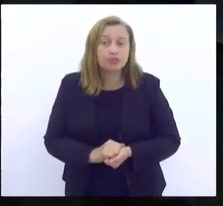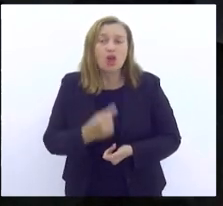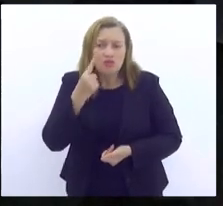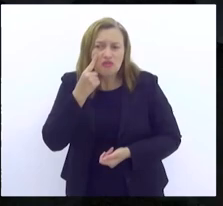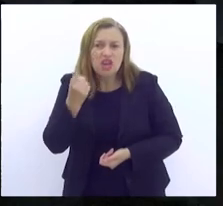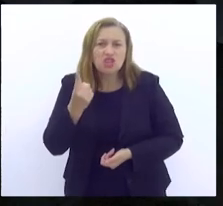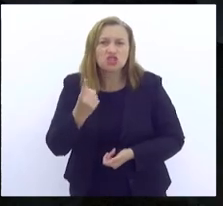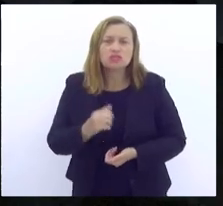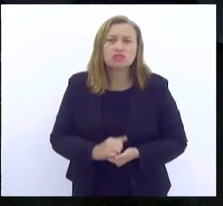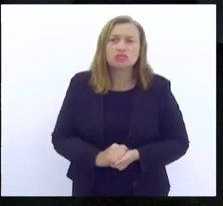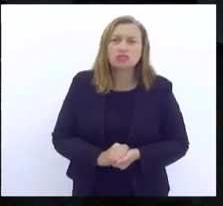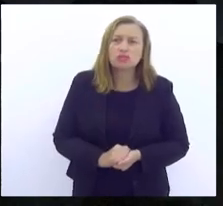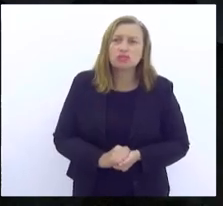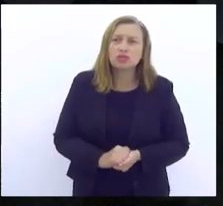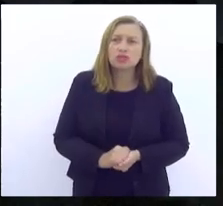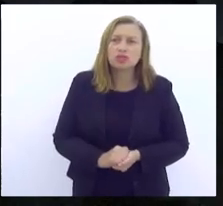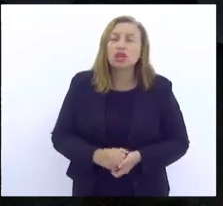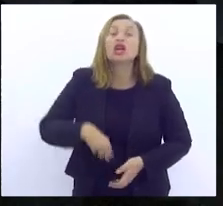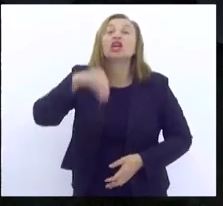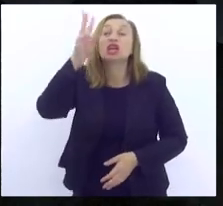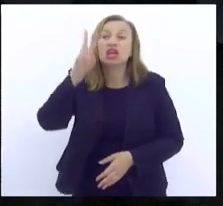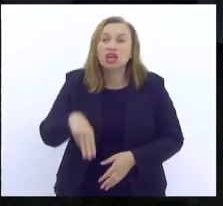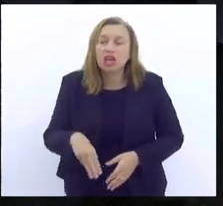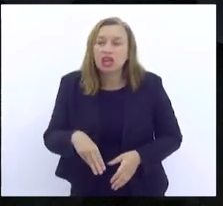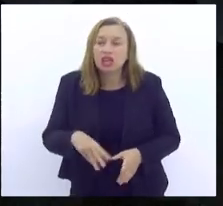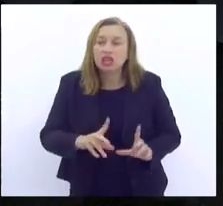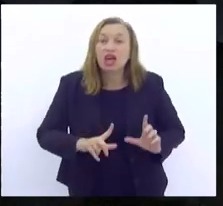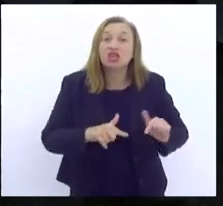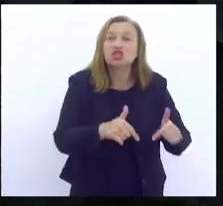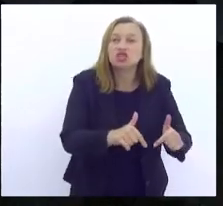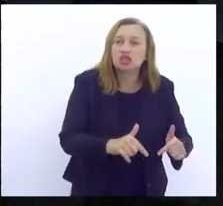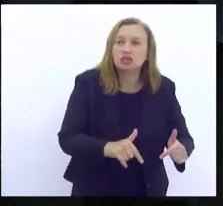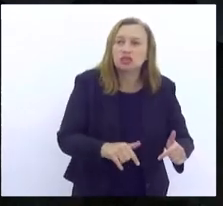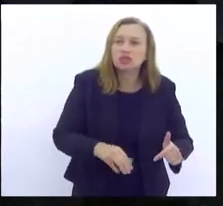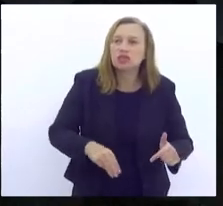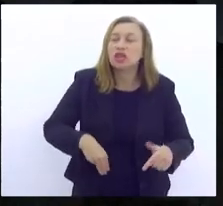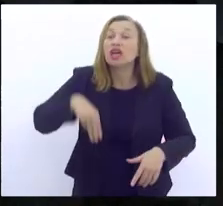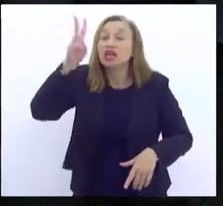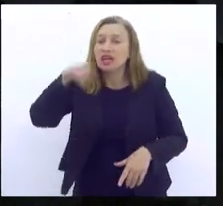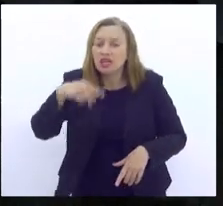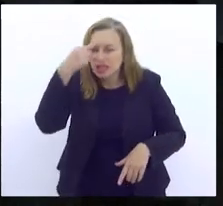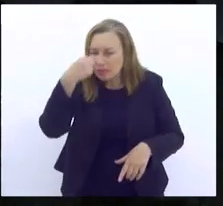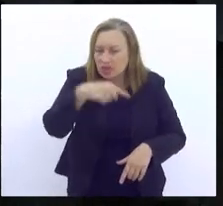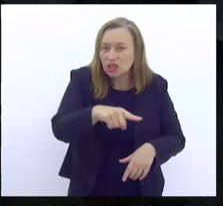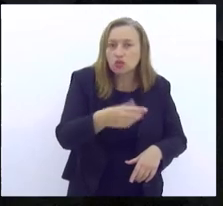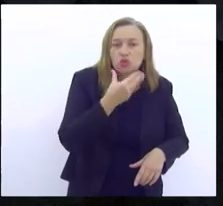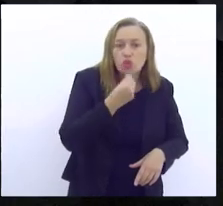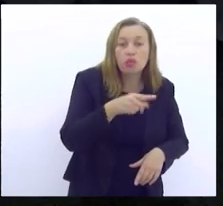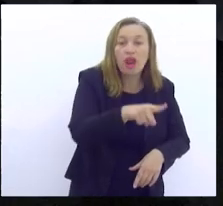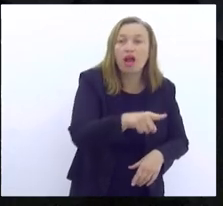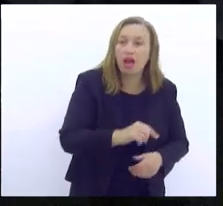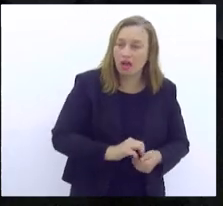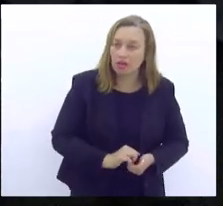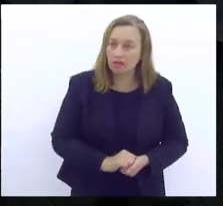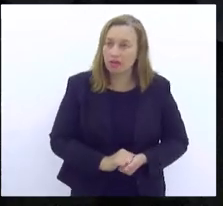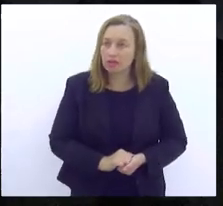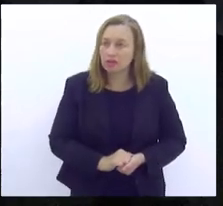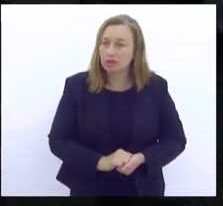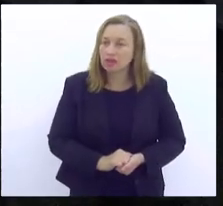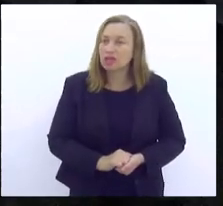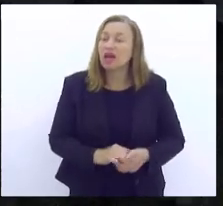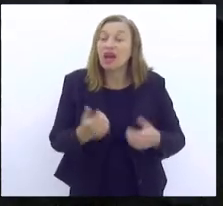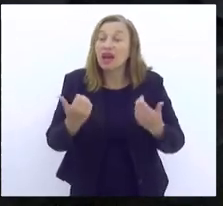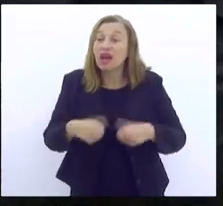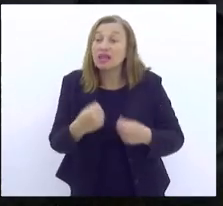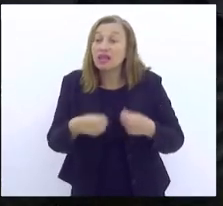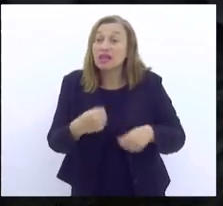Vejam as trocas. Quem está colocando isso? Quem está colocando esses homens lá? É necessário